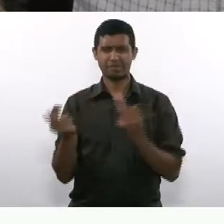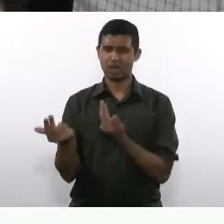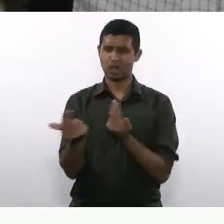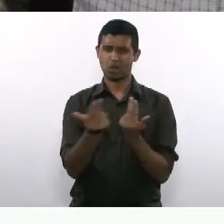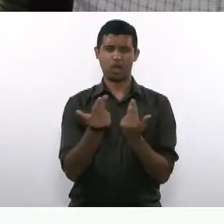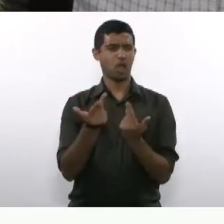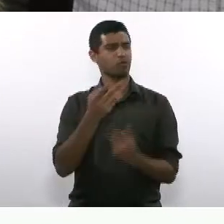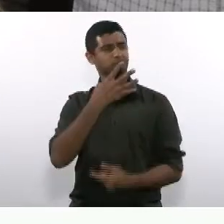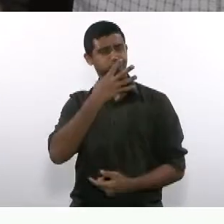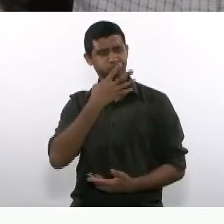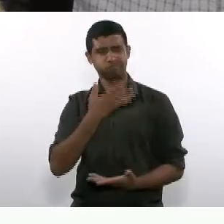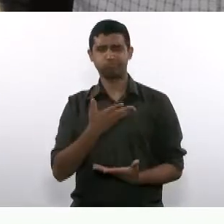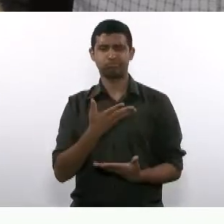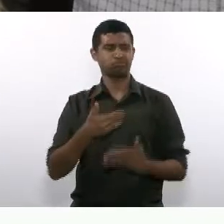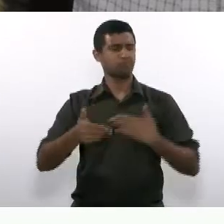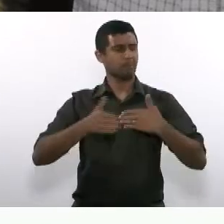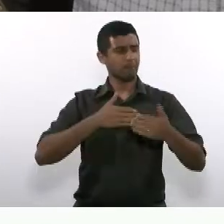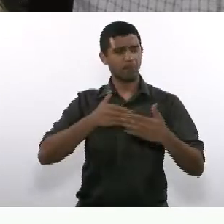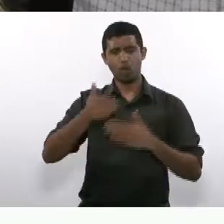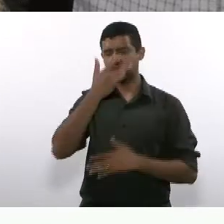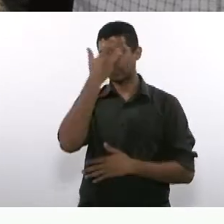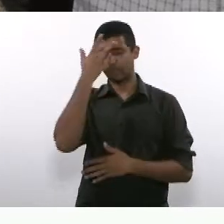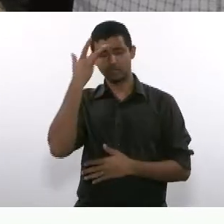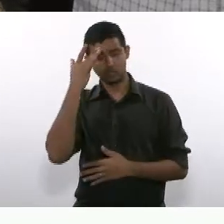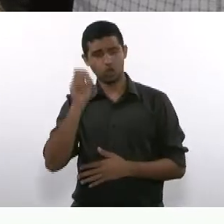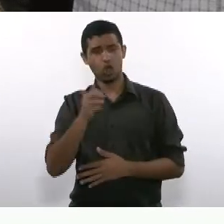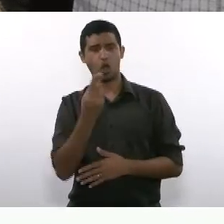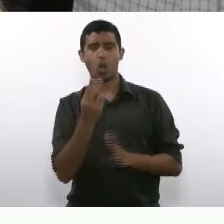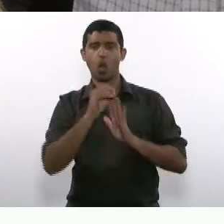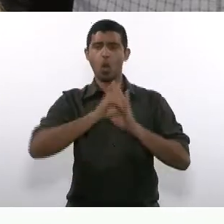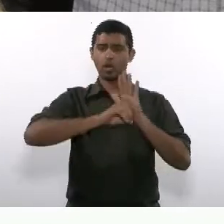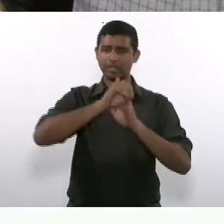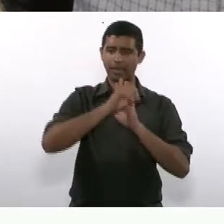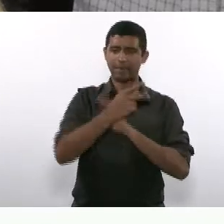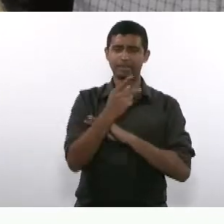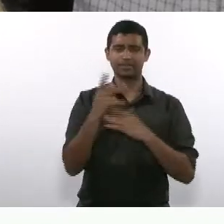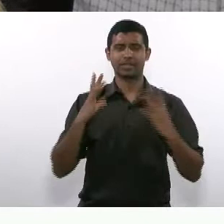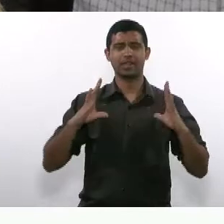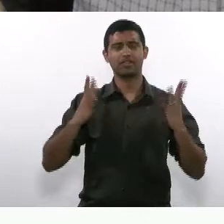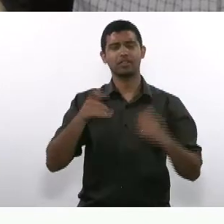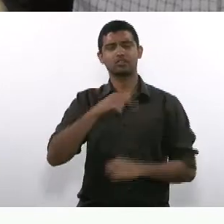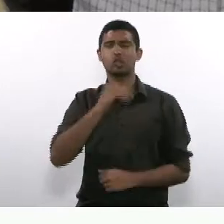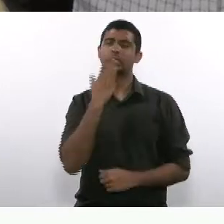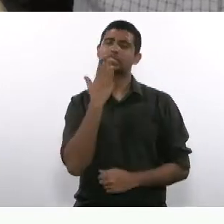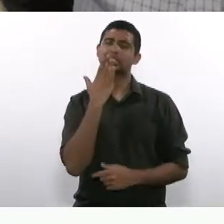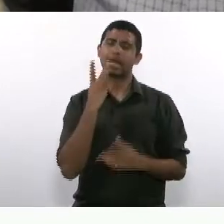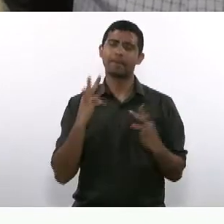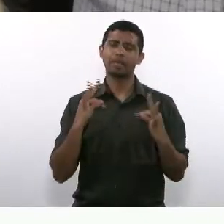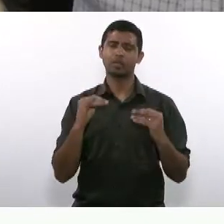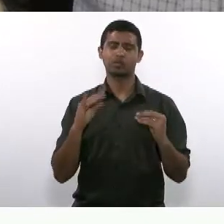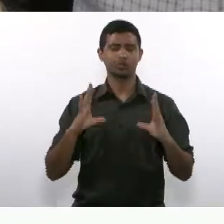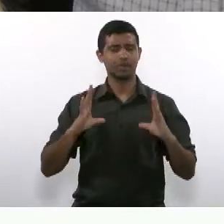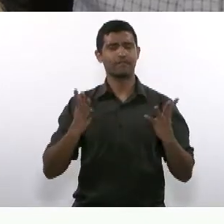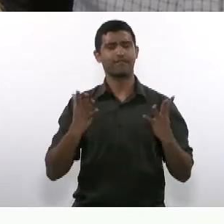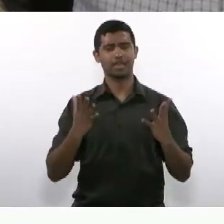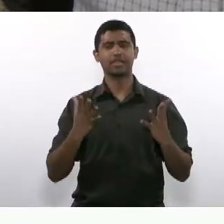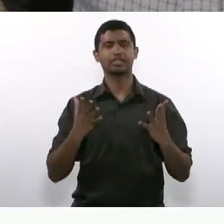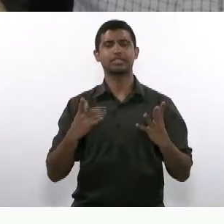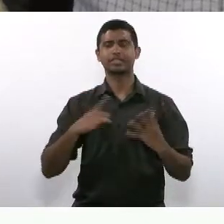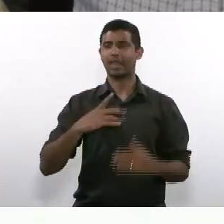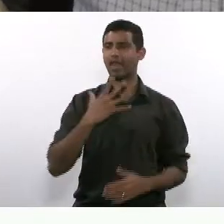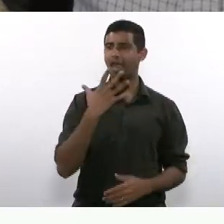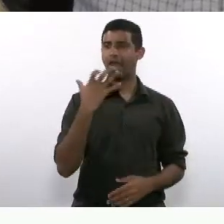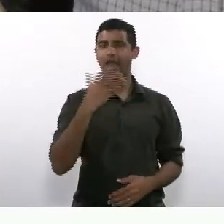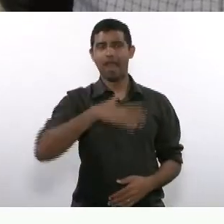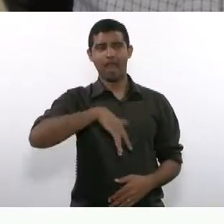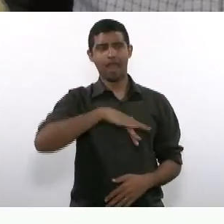de participantes, do tamanho do evento, do orçamento desse evento. A gente entende que todos os eventos que trazem, que atraem turista para